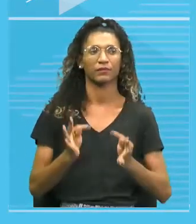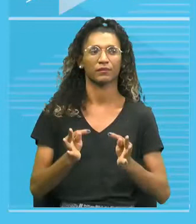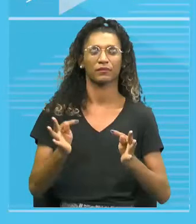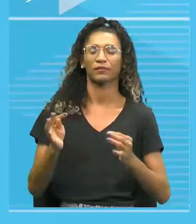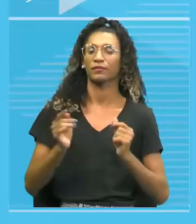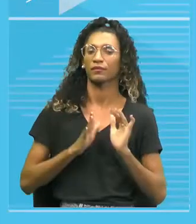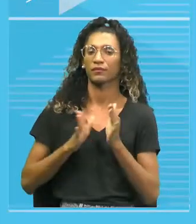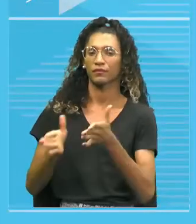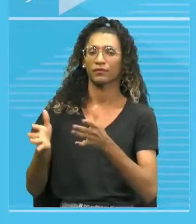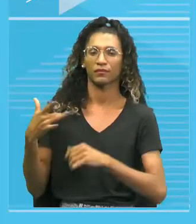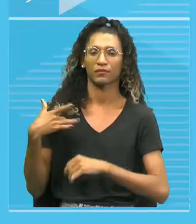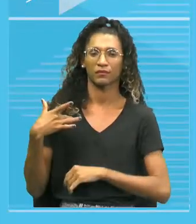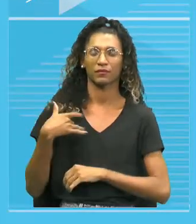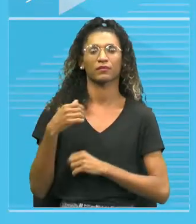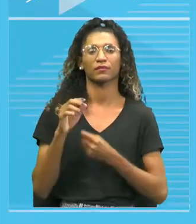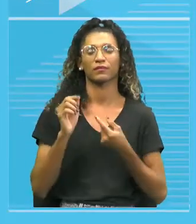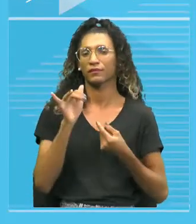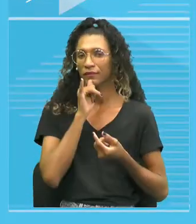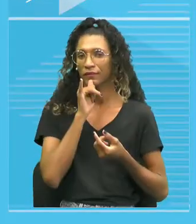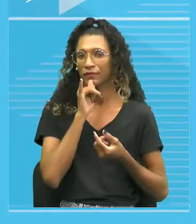medicamentos, são